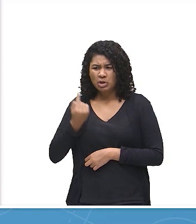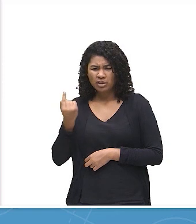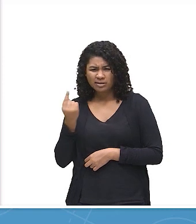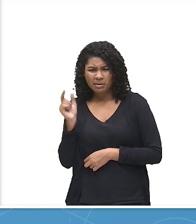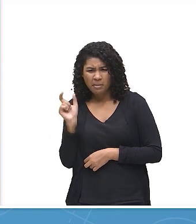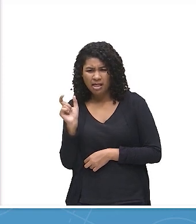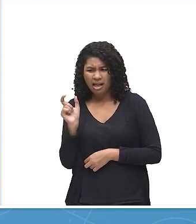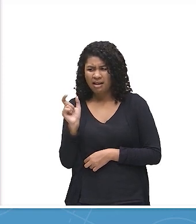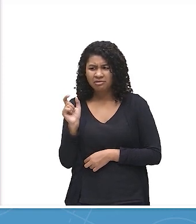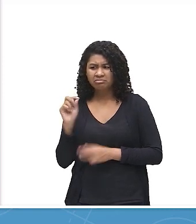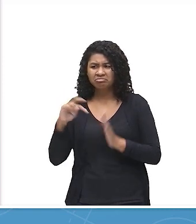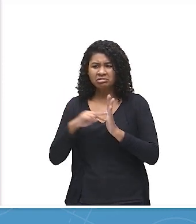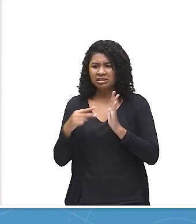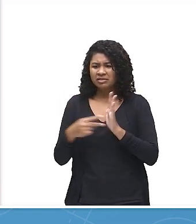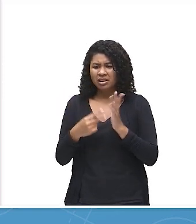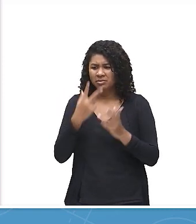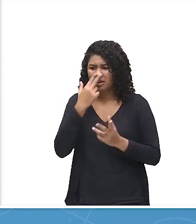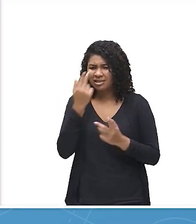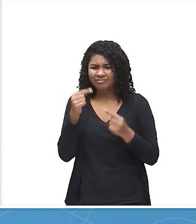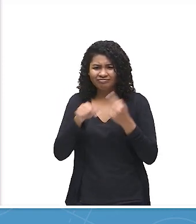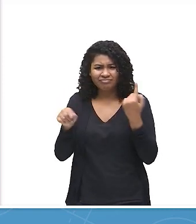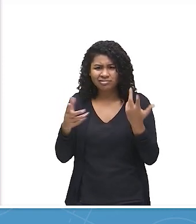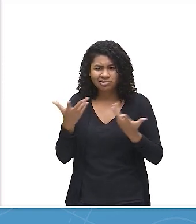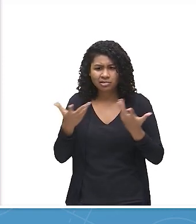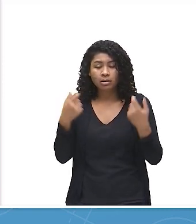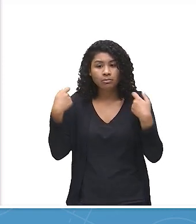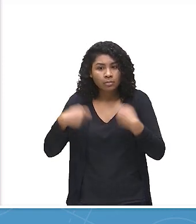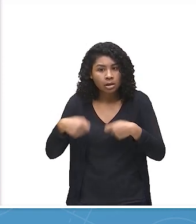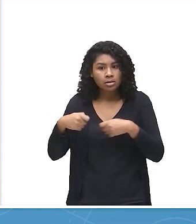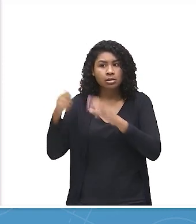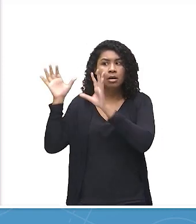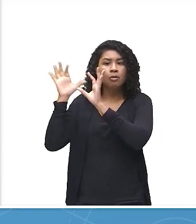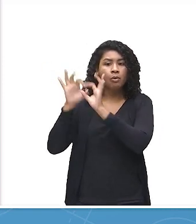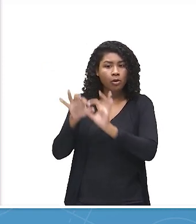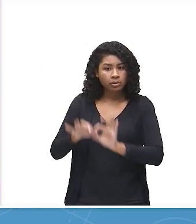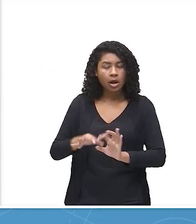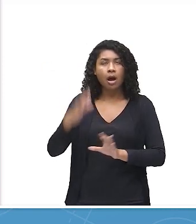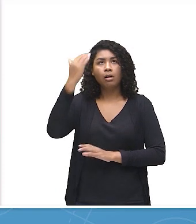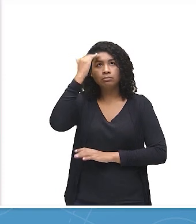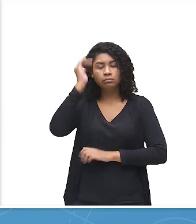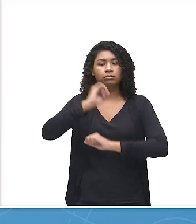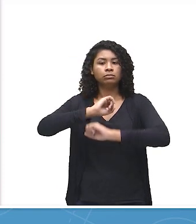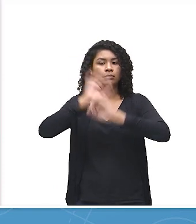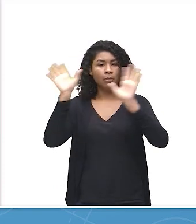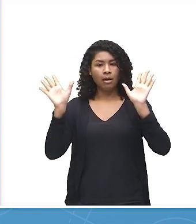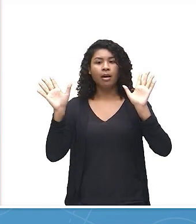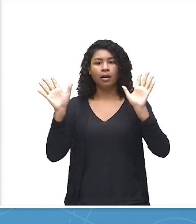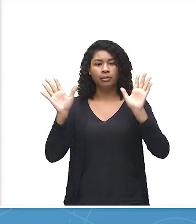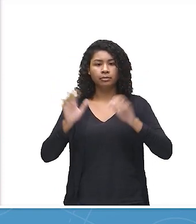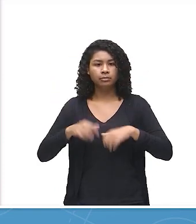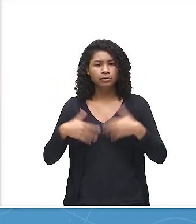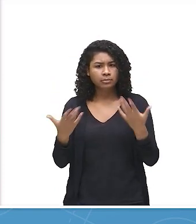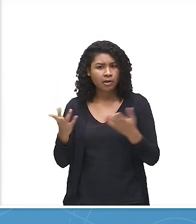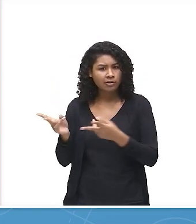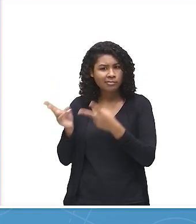pedindo, né? Então, é a preposição correta, conforme esta imagem. Você pode observar